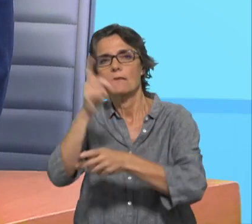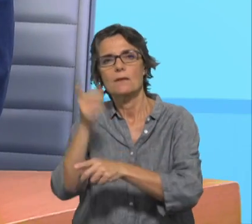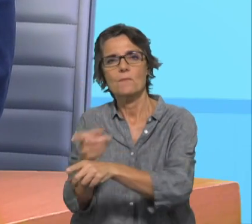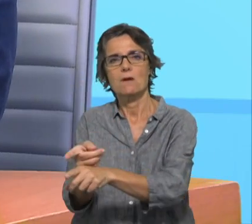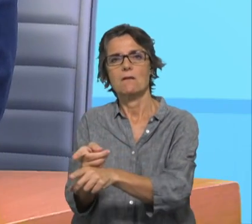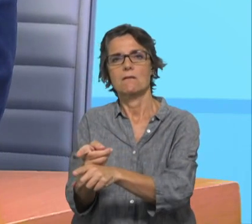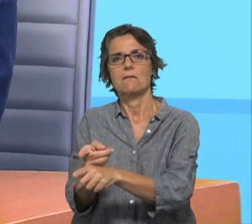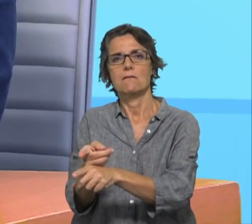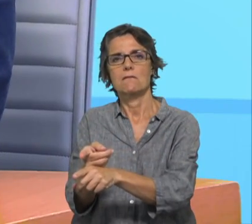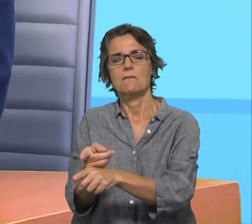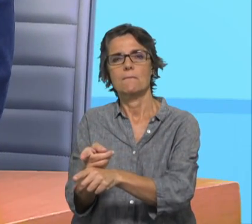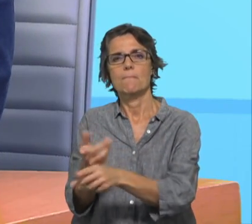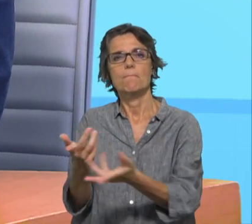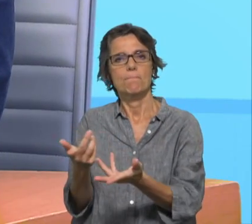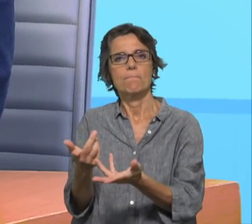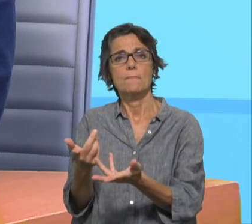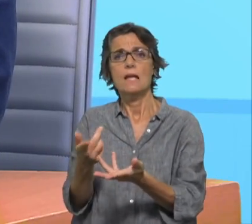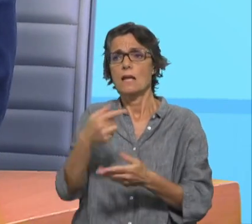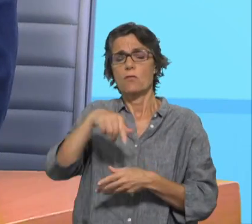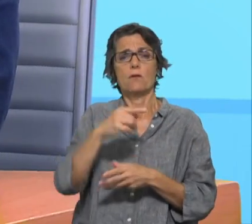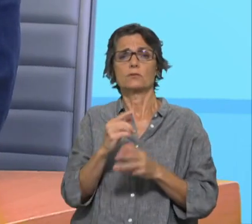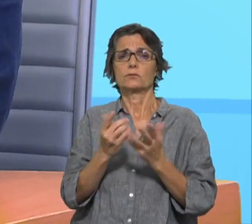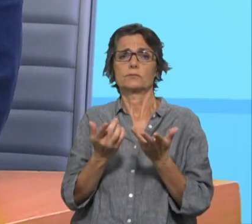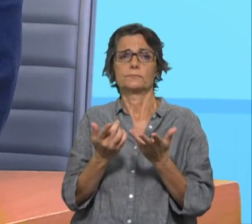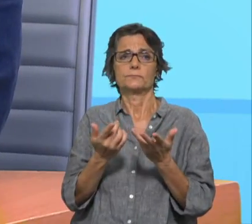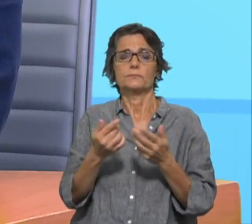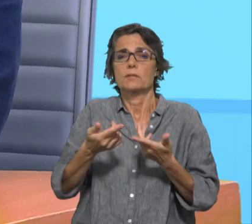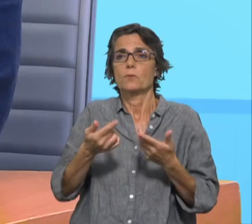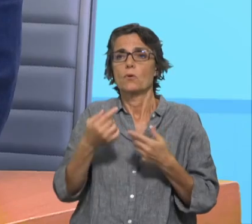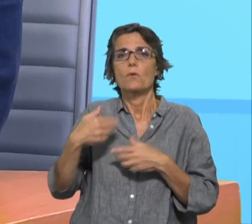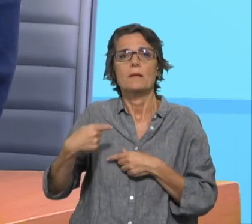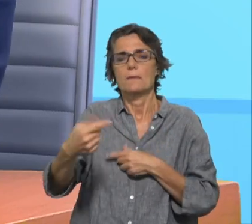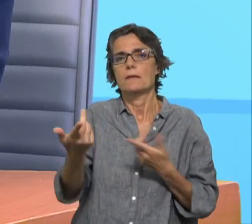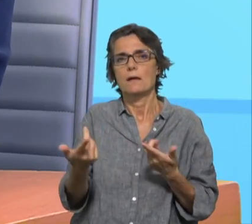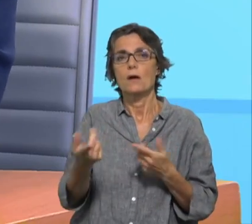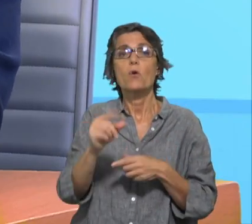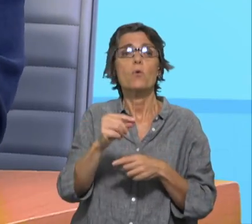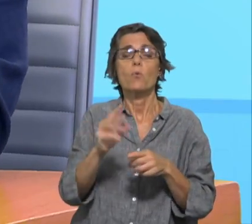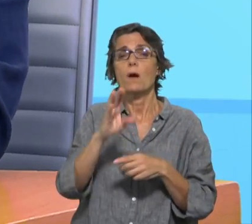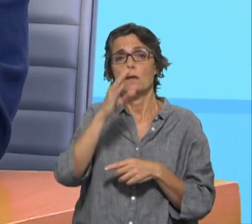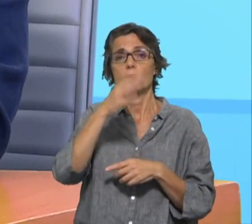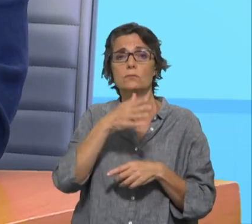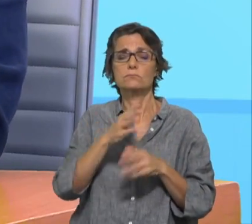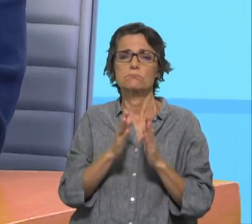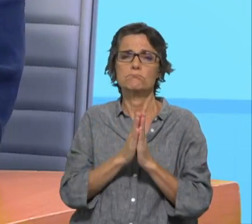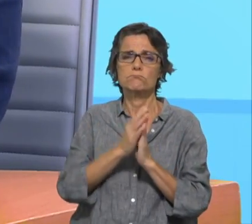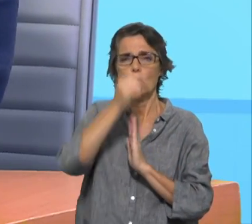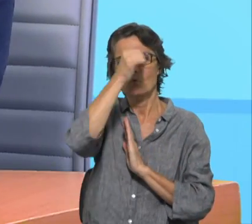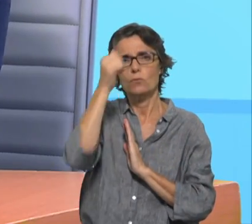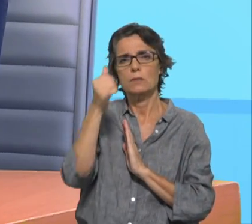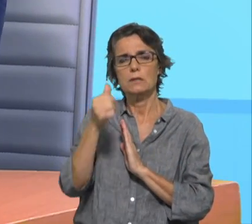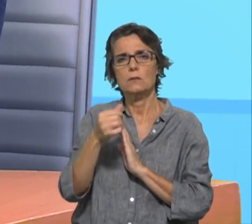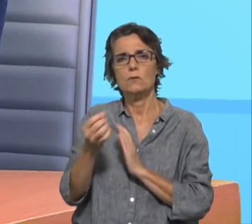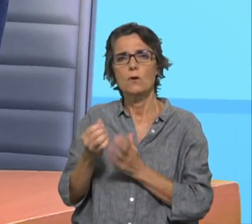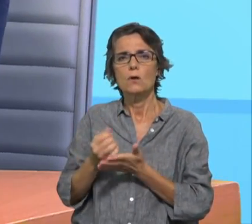muito eficiente o modo como celebramos a paz, ou mesmo na apresentação dos dons, que reúne todas as nossas ofertas, depois